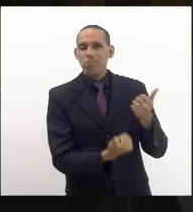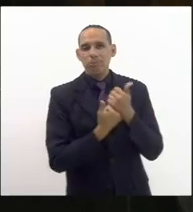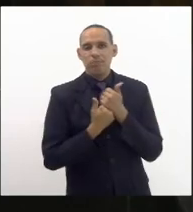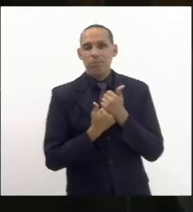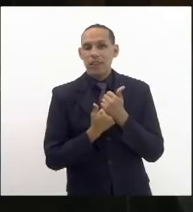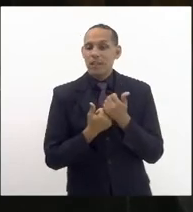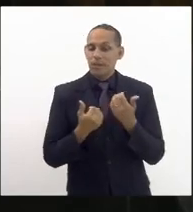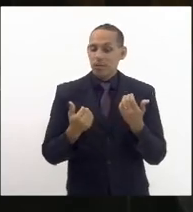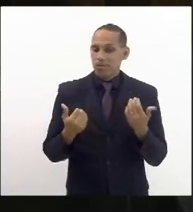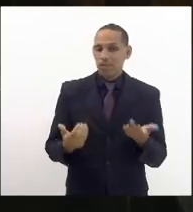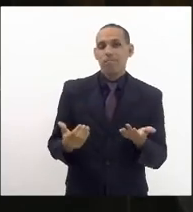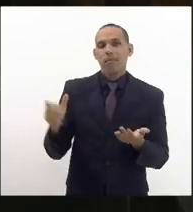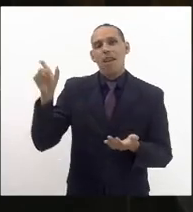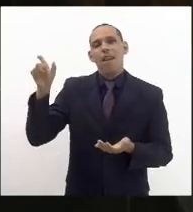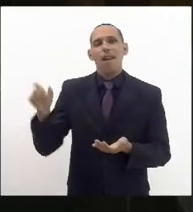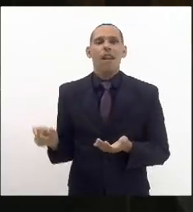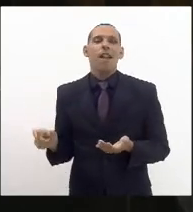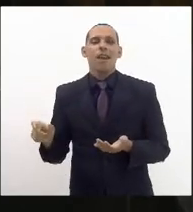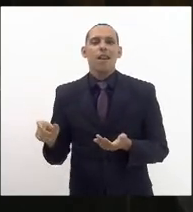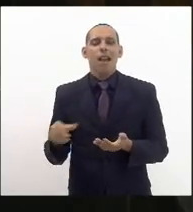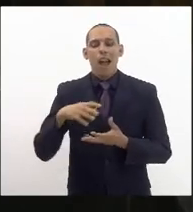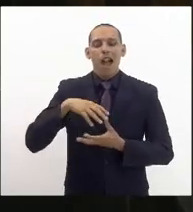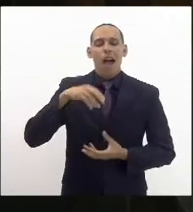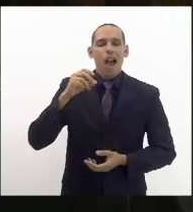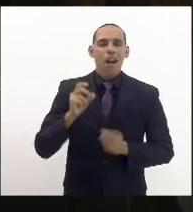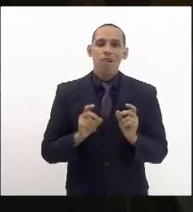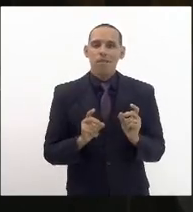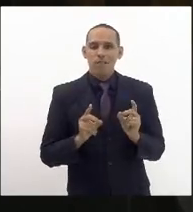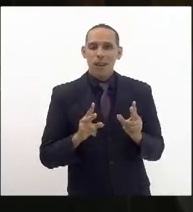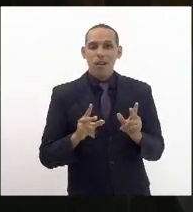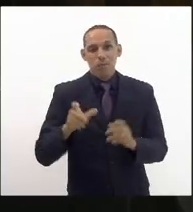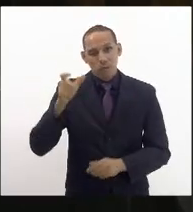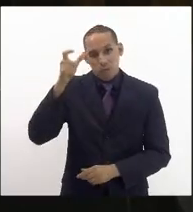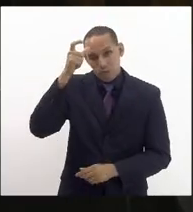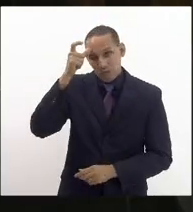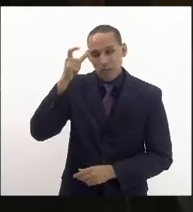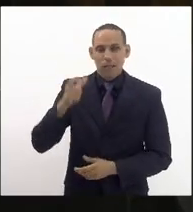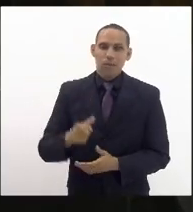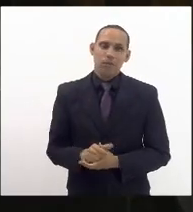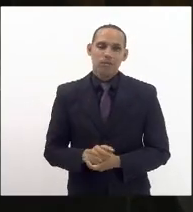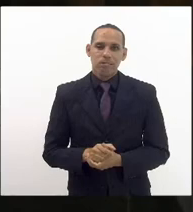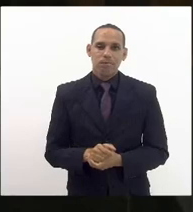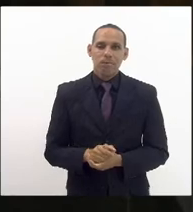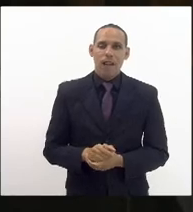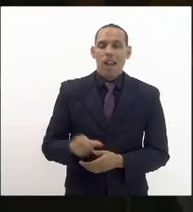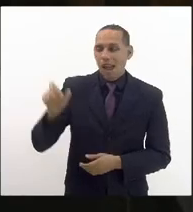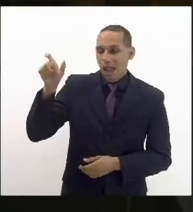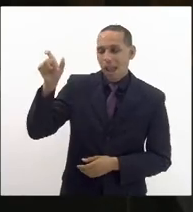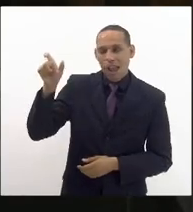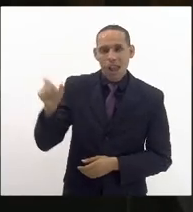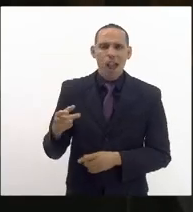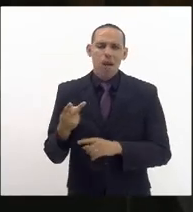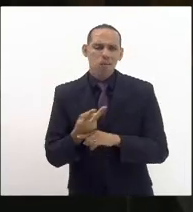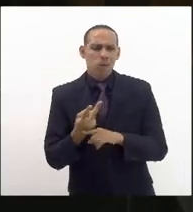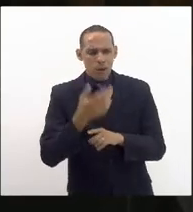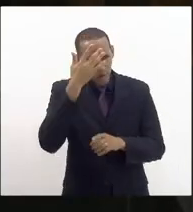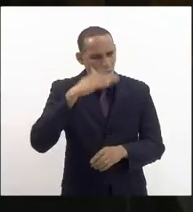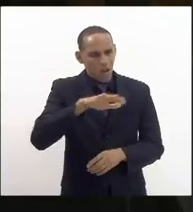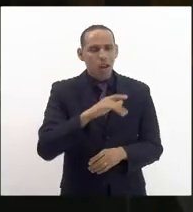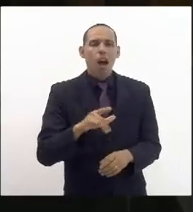seja, está vendendo a alma, como sempre fez, para o diabo. Está buscando o tipo de gente que ele